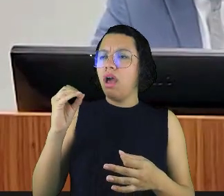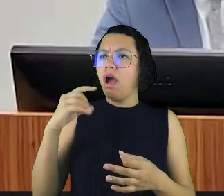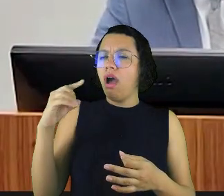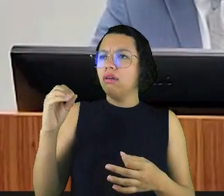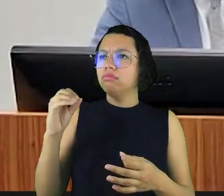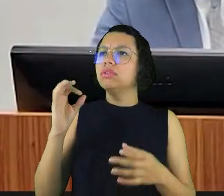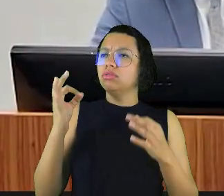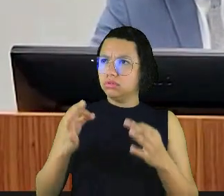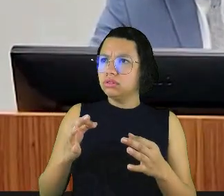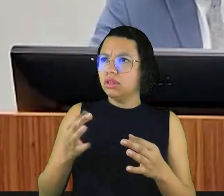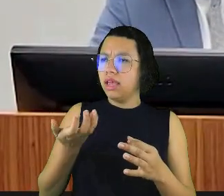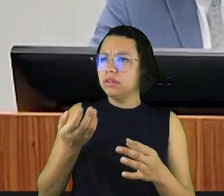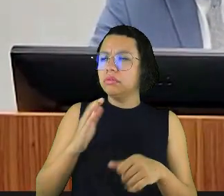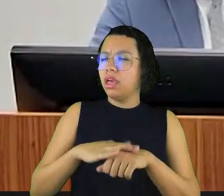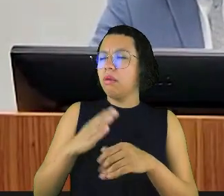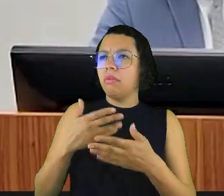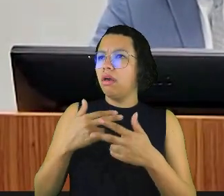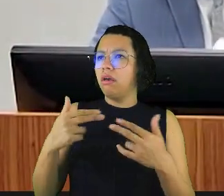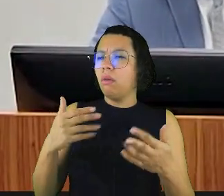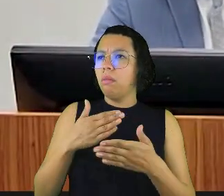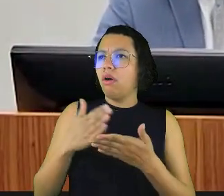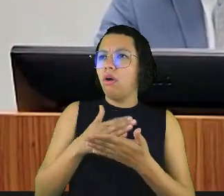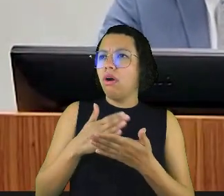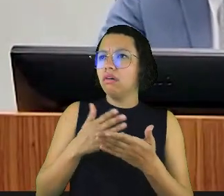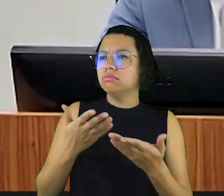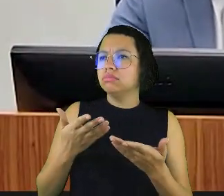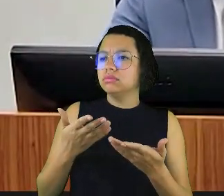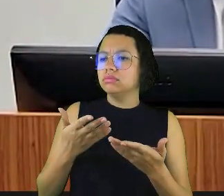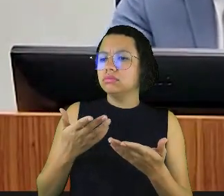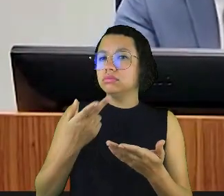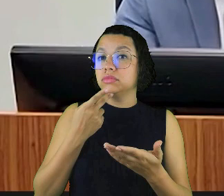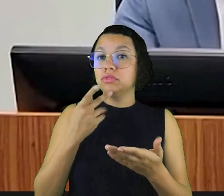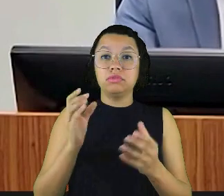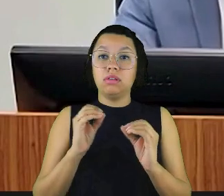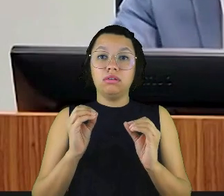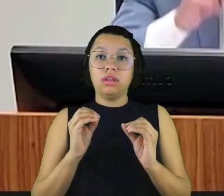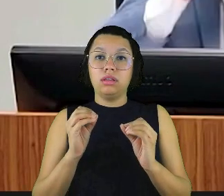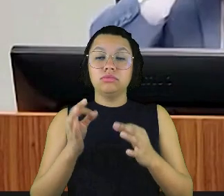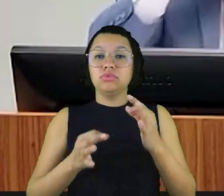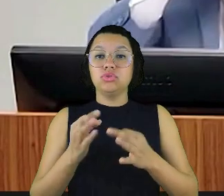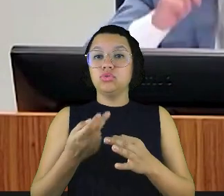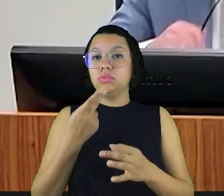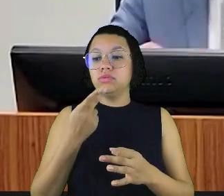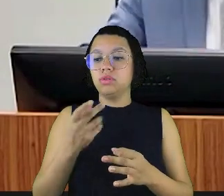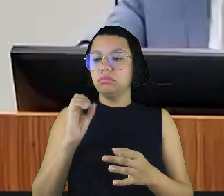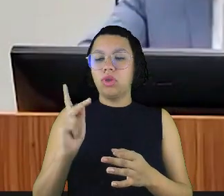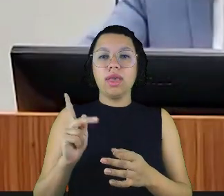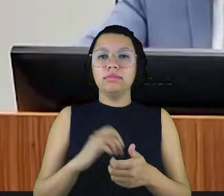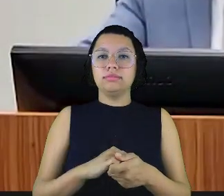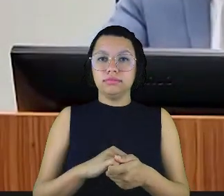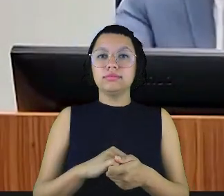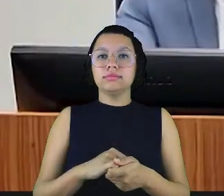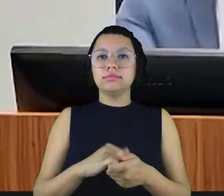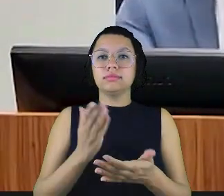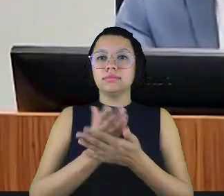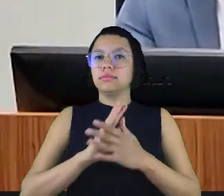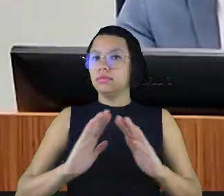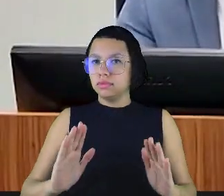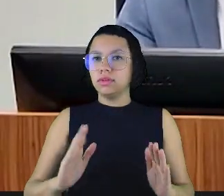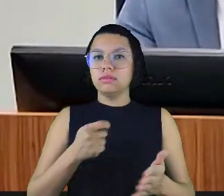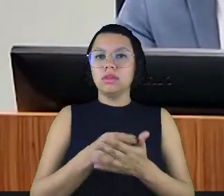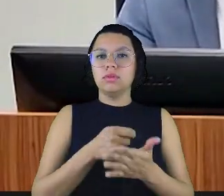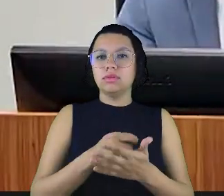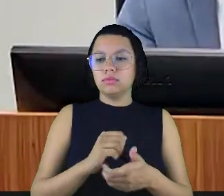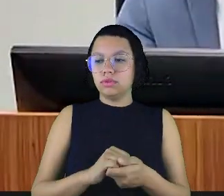alguma coisa, não sei o quê. Não falou nada. O juiz foi lá, então deu por encerrada a execução, mas